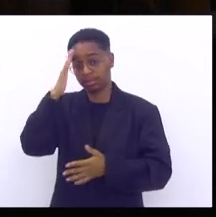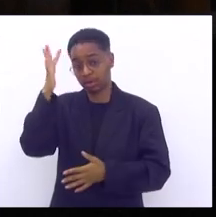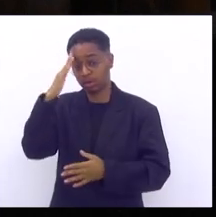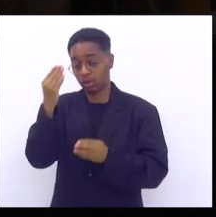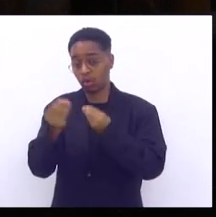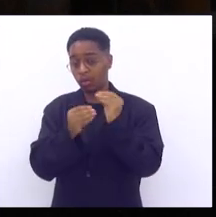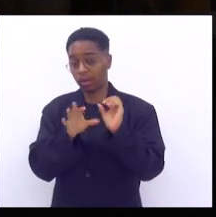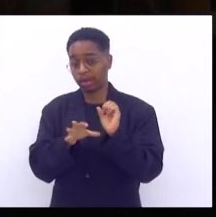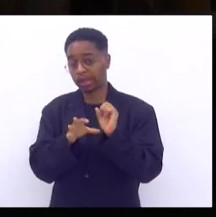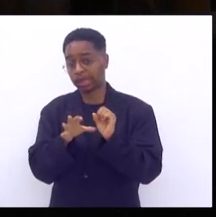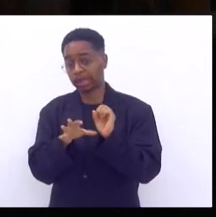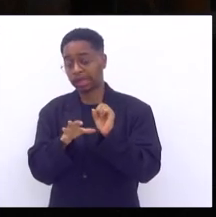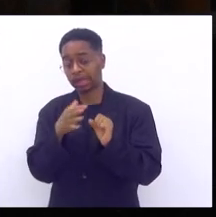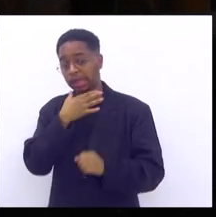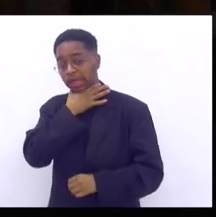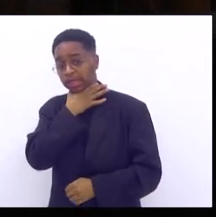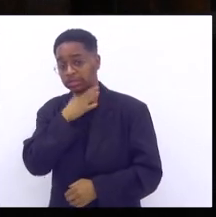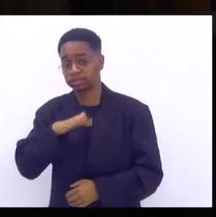segurança pública